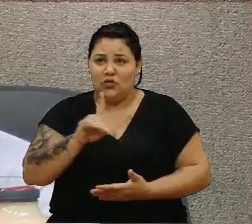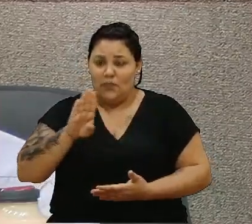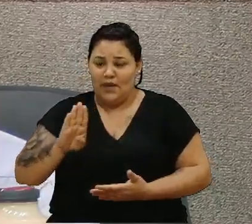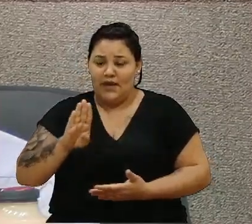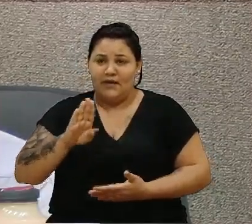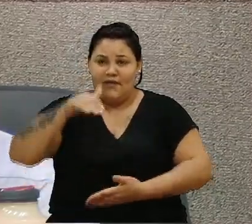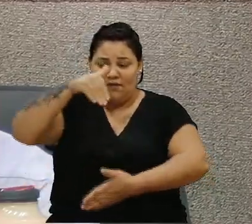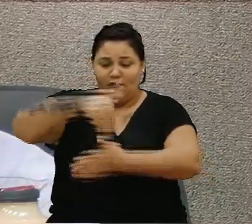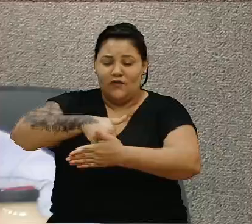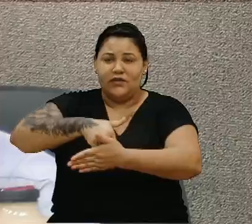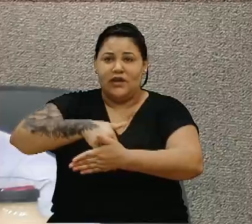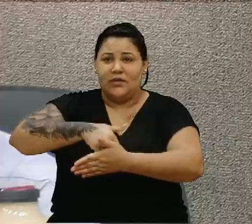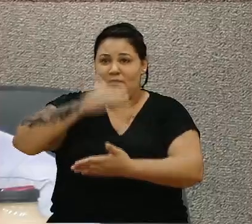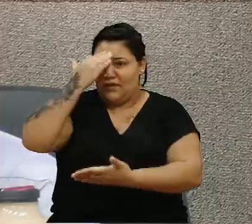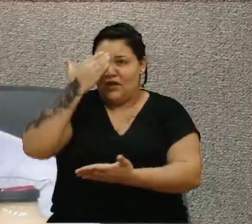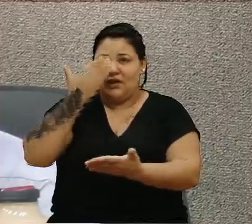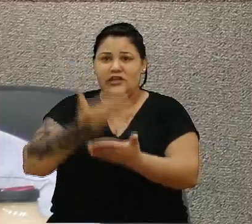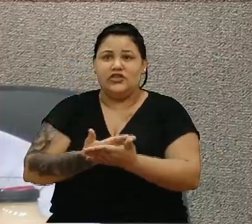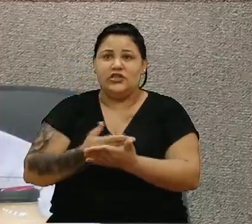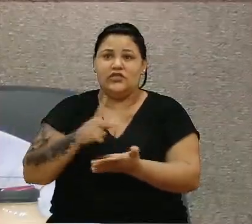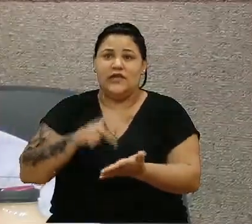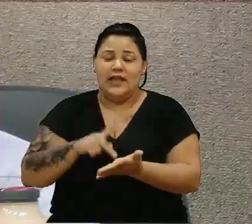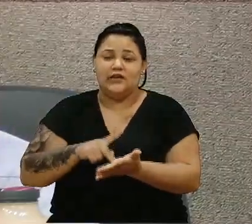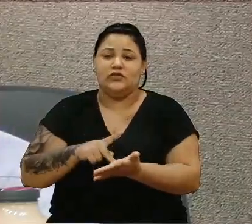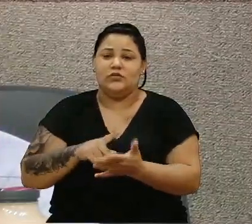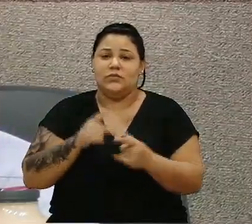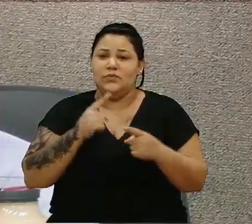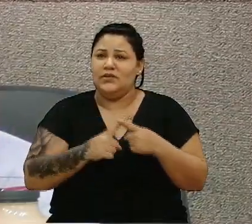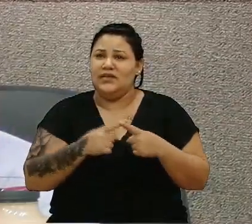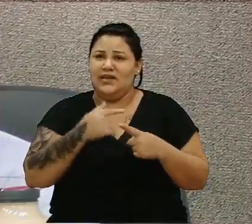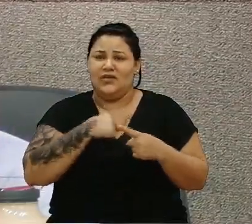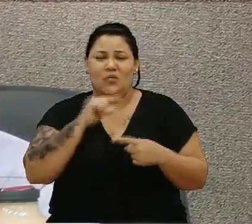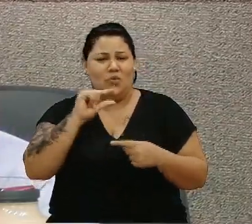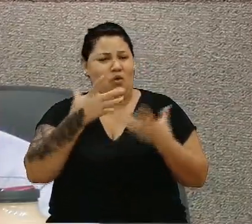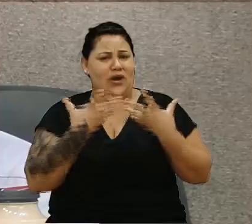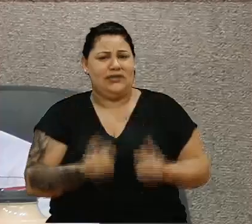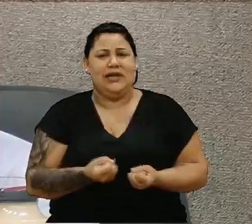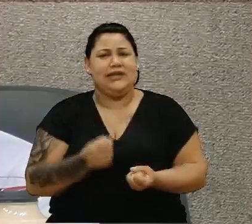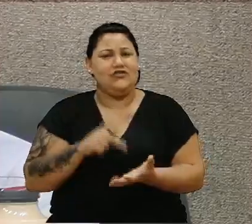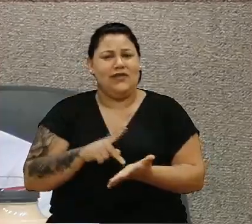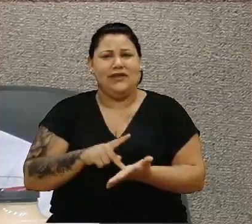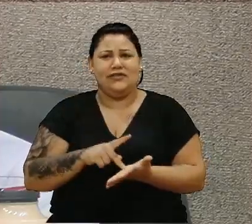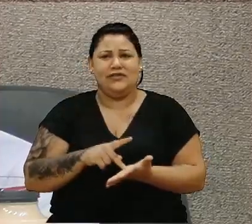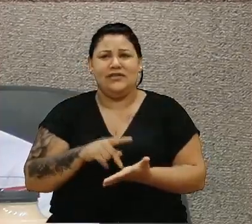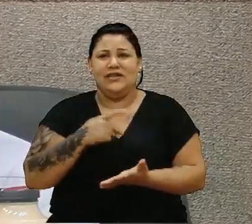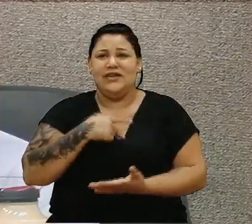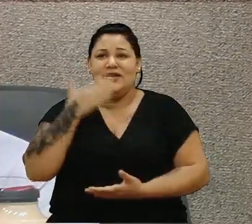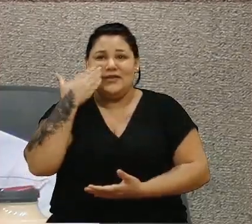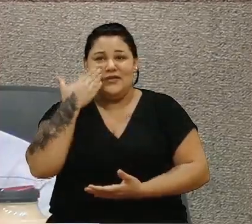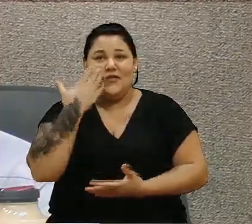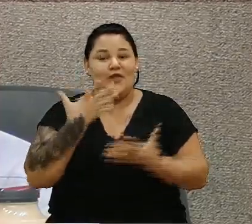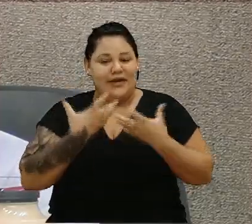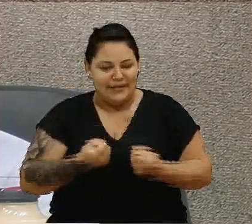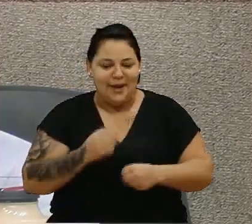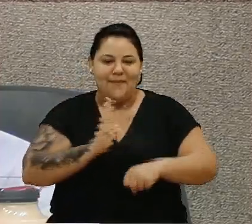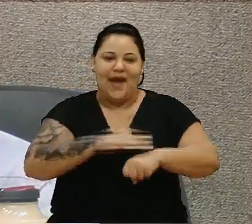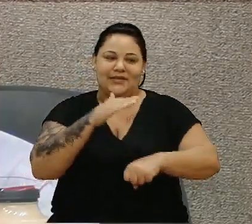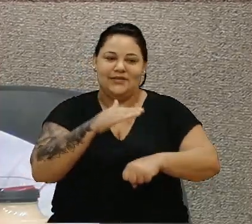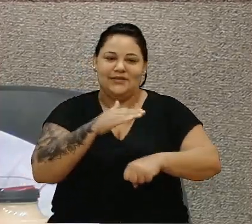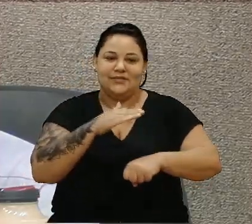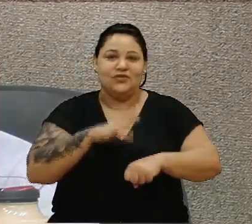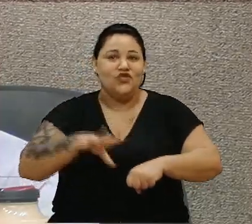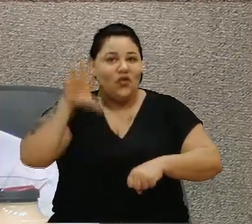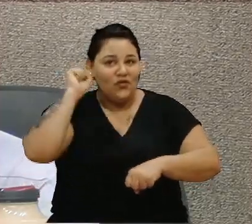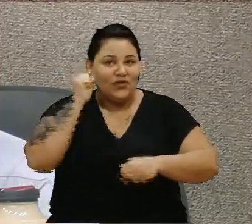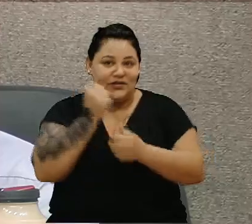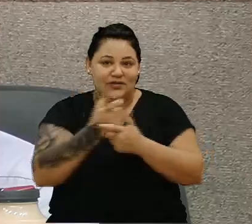vai votar pelo que acredita de verdade. Porque eu estou um pouco cansada, e eu sei que eu ainda vou cansar muito mais, mas de ouvir essas